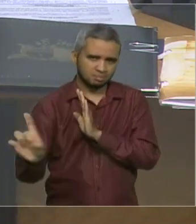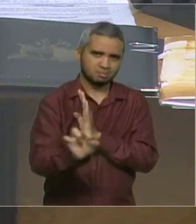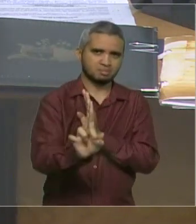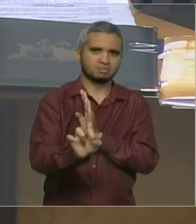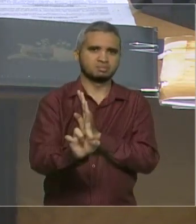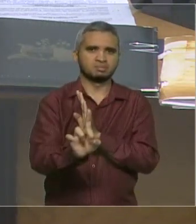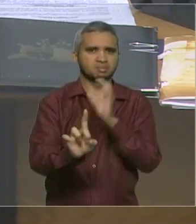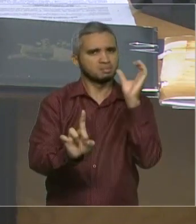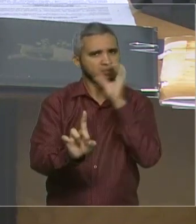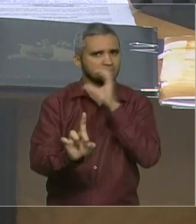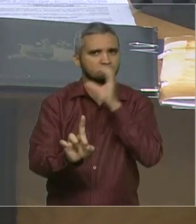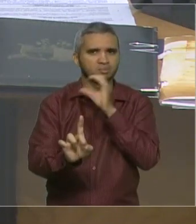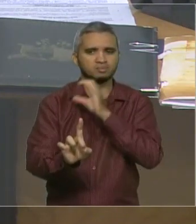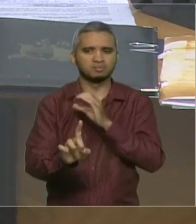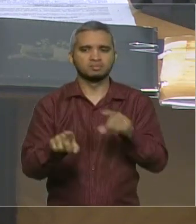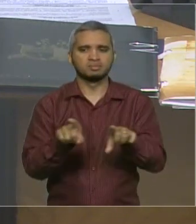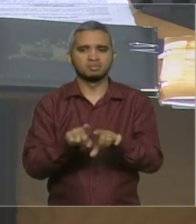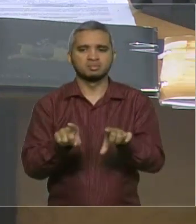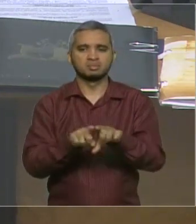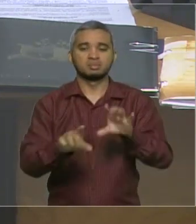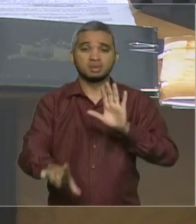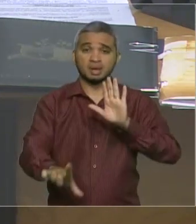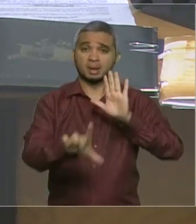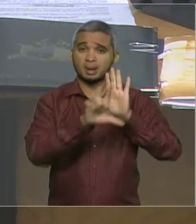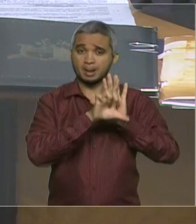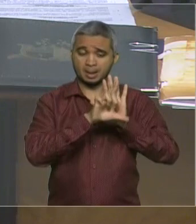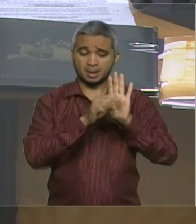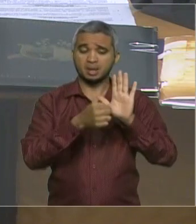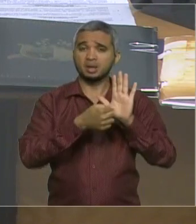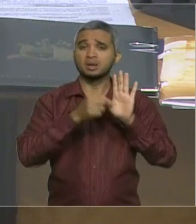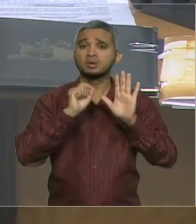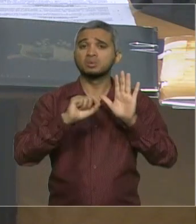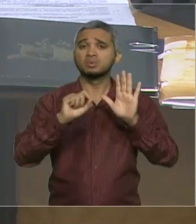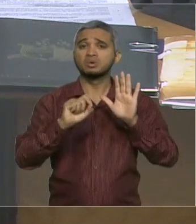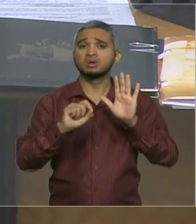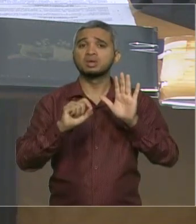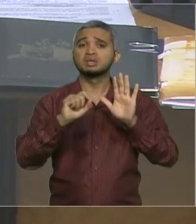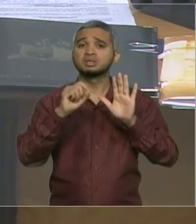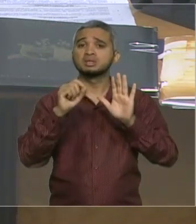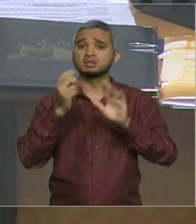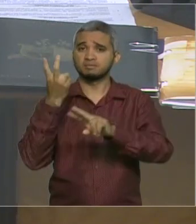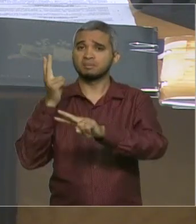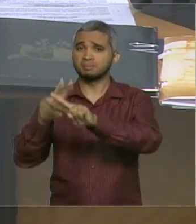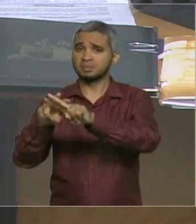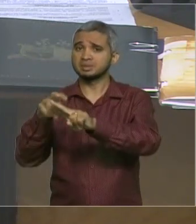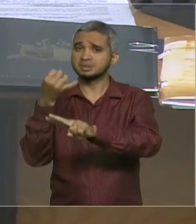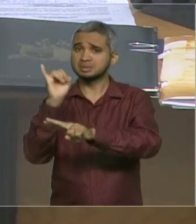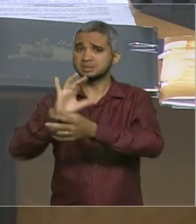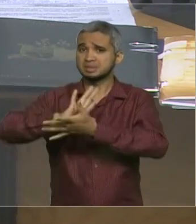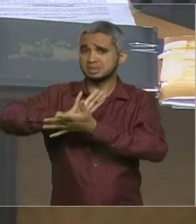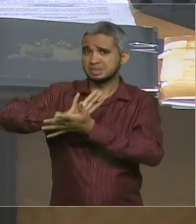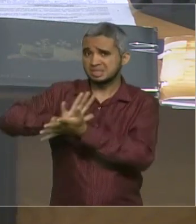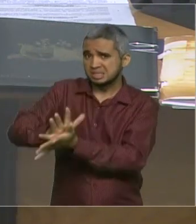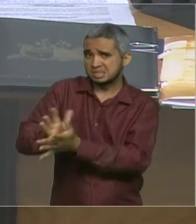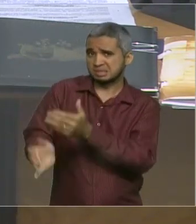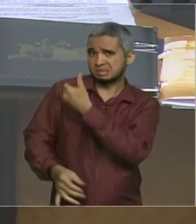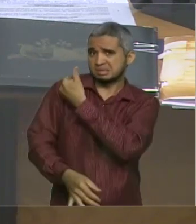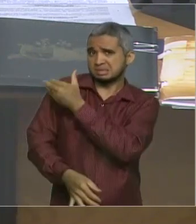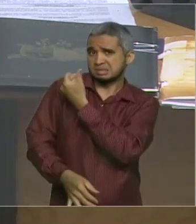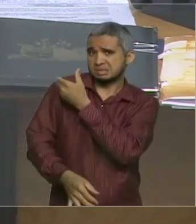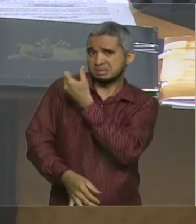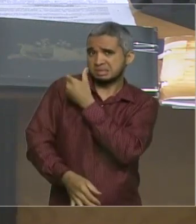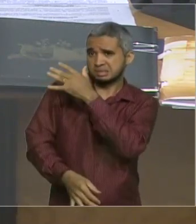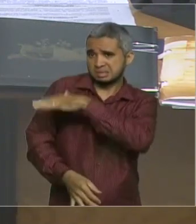de 1 a 3 anos de reclusão a quem discriminar pessoas com deficiência. Mas